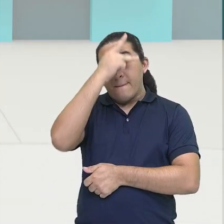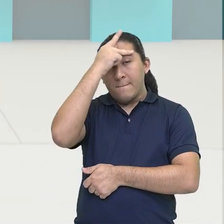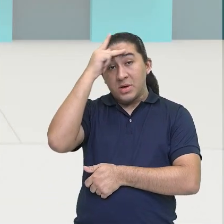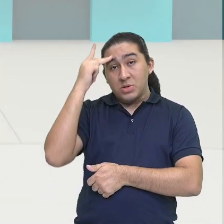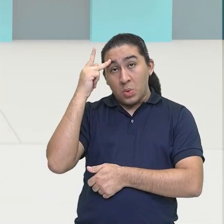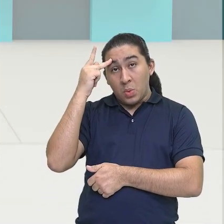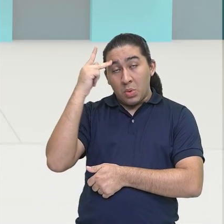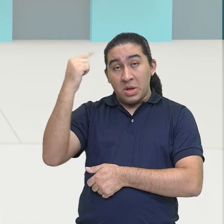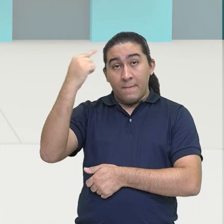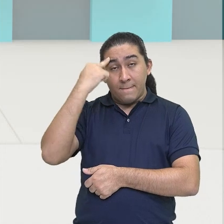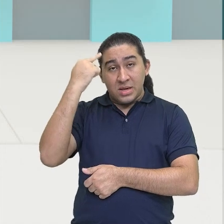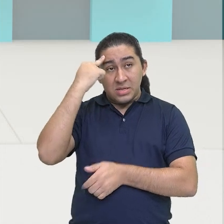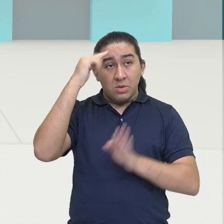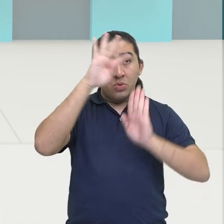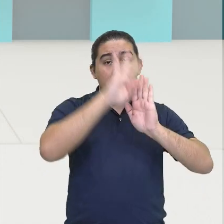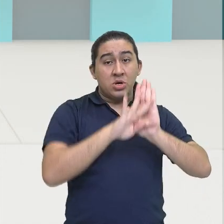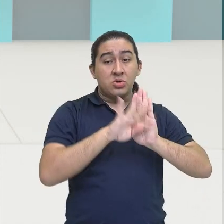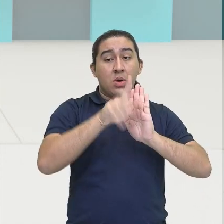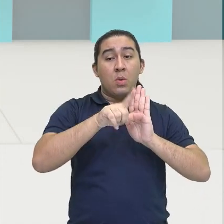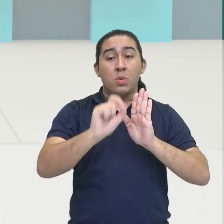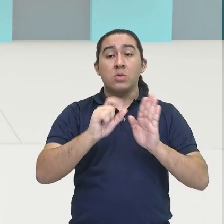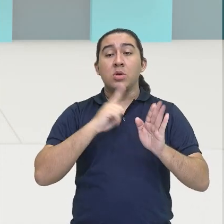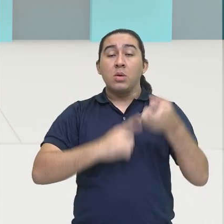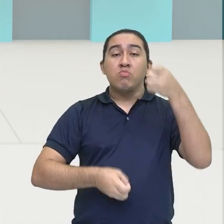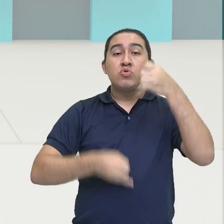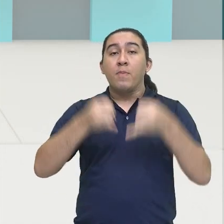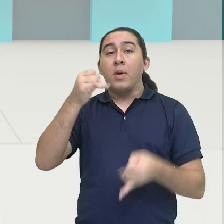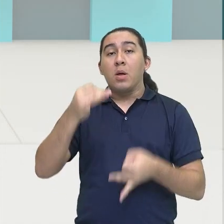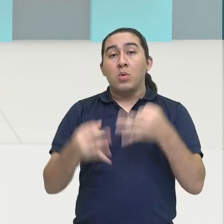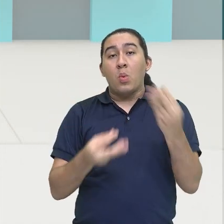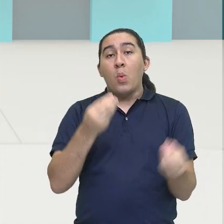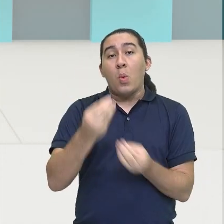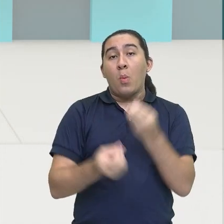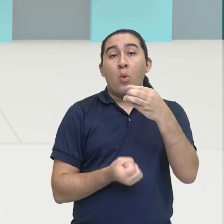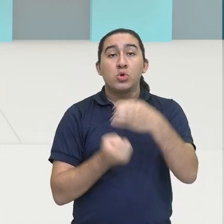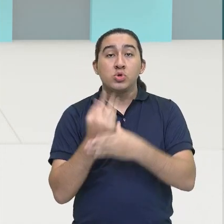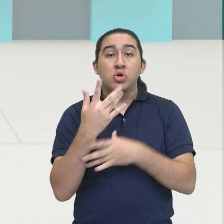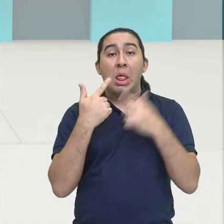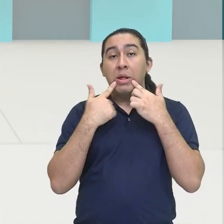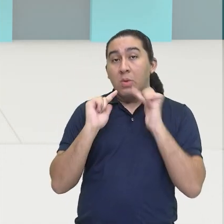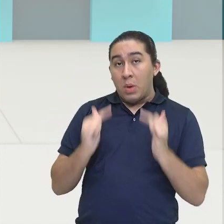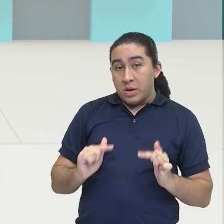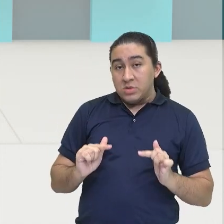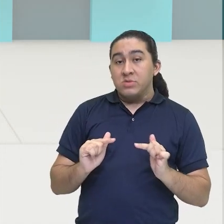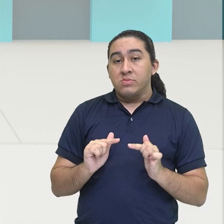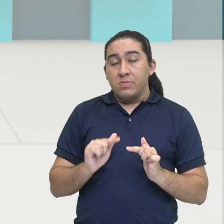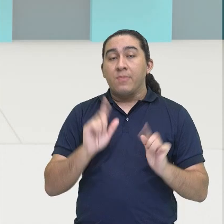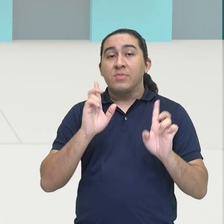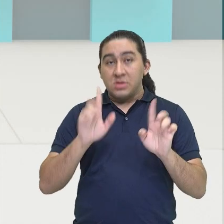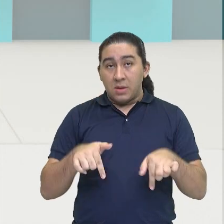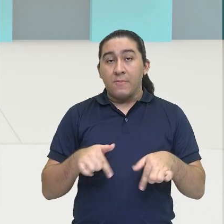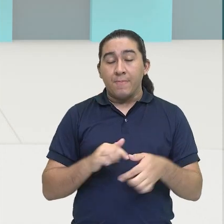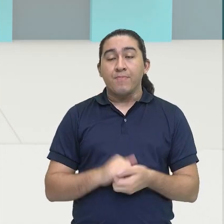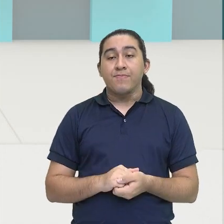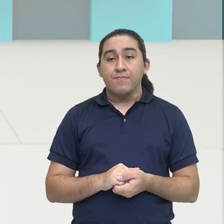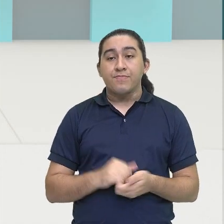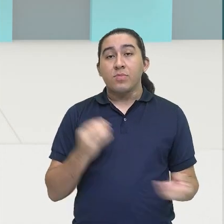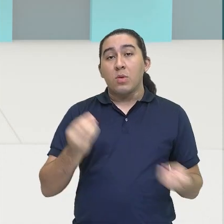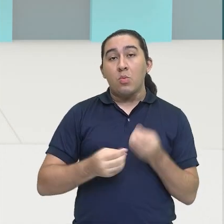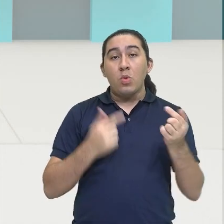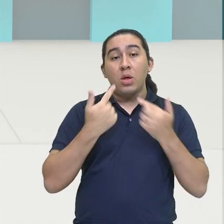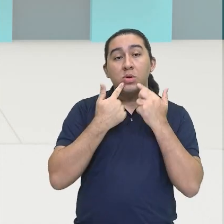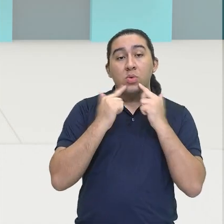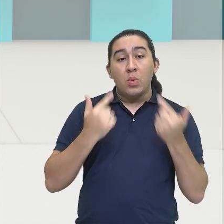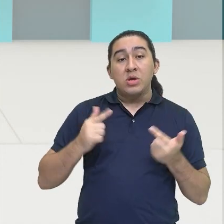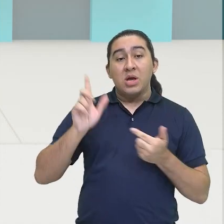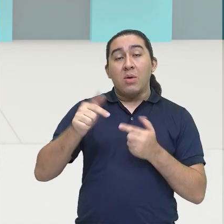pensou no texto está explicando como surgiu a linguagem, como essa linguagem era